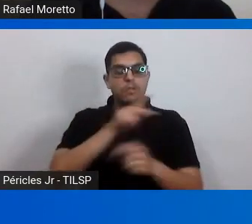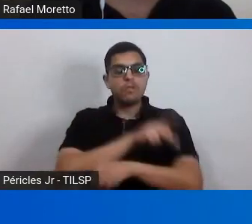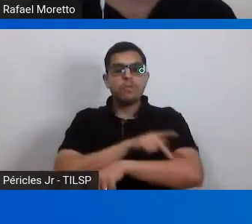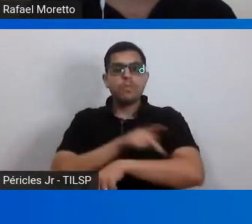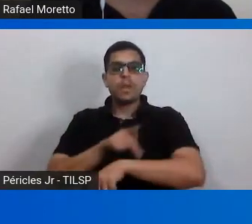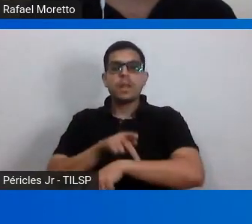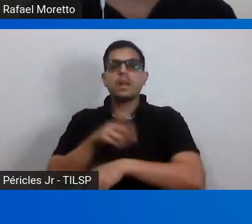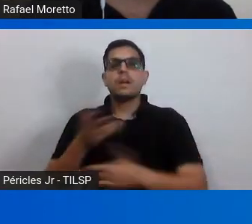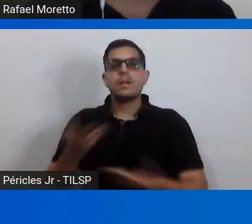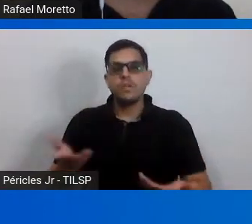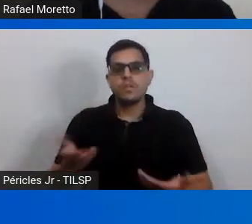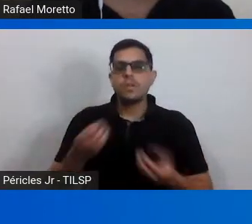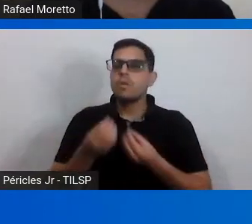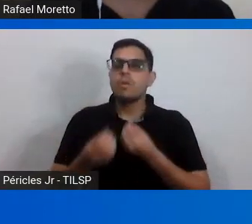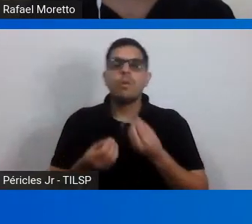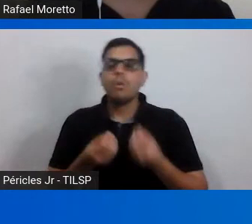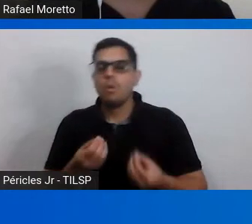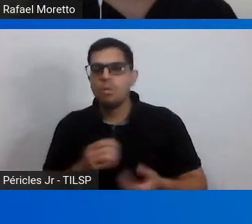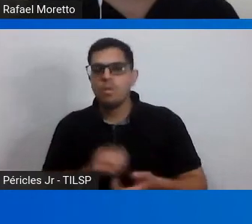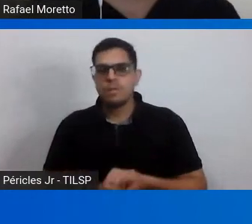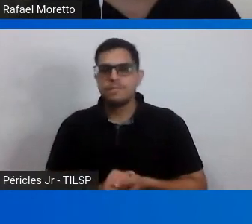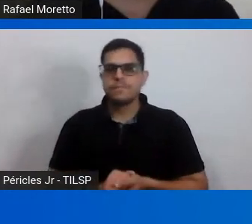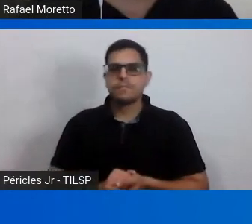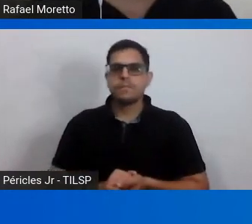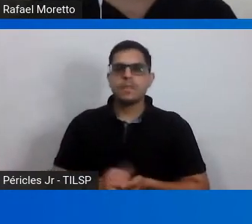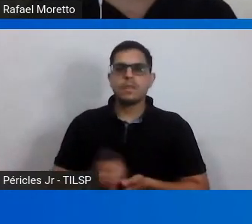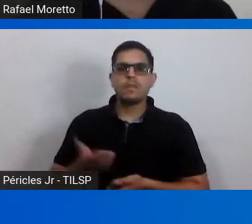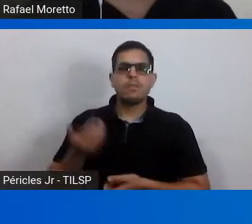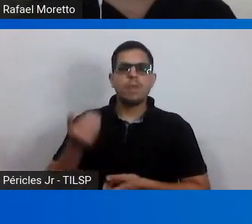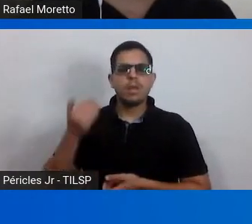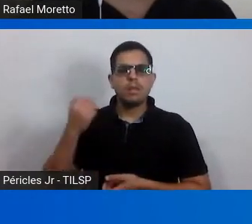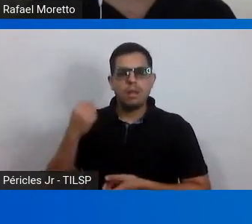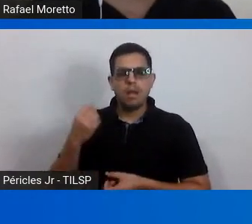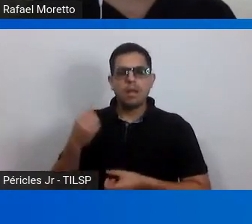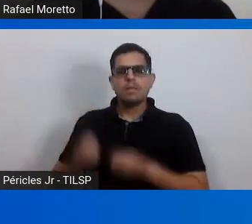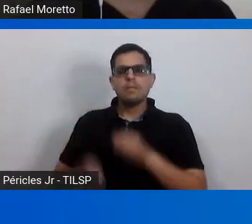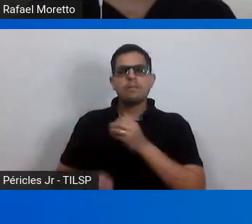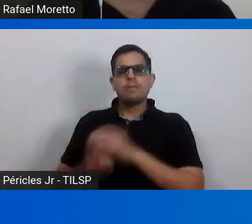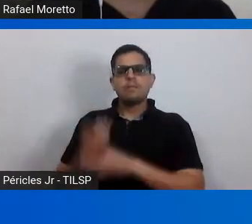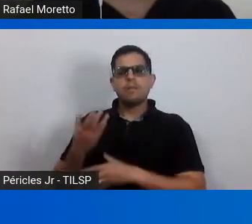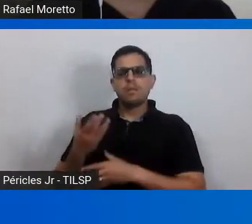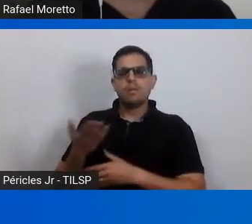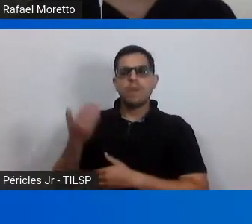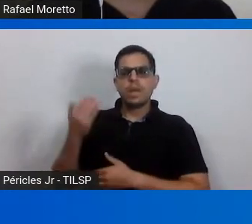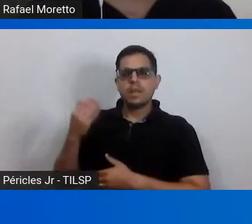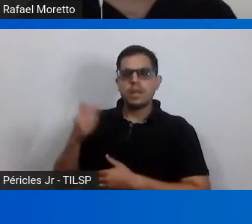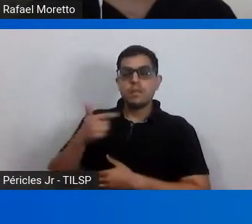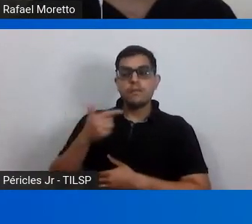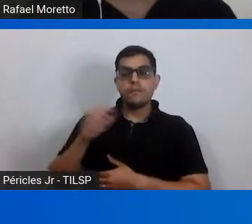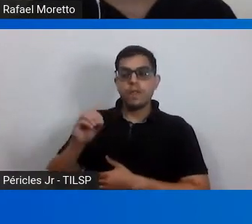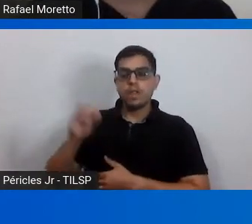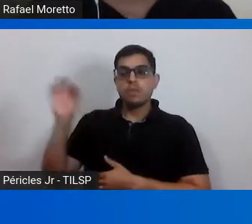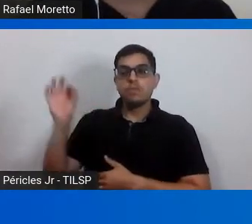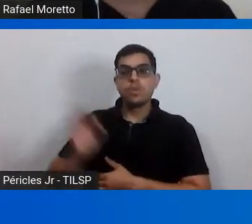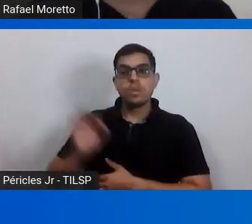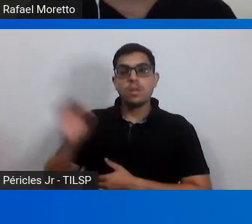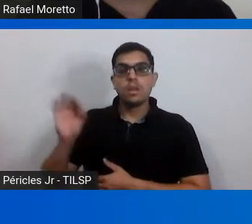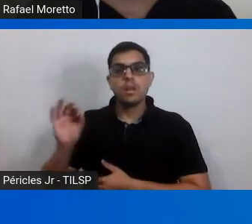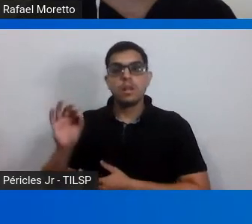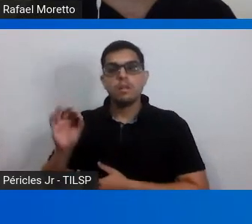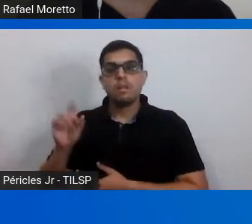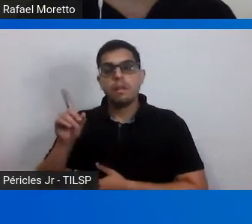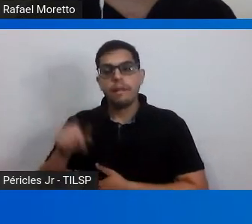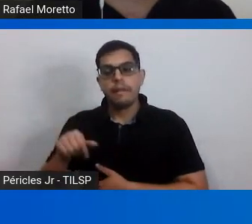o que a gente pode dizer que quando ela nasce lá Originalmente se estipula 20% ela diz assim olha é um pequeno